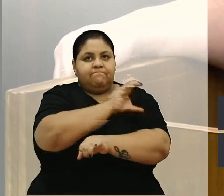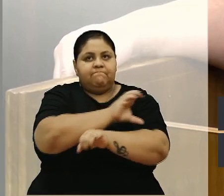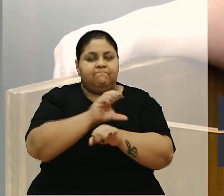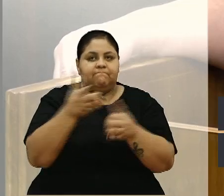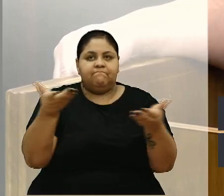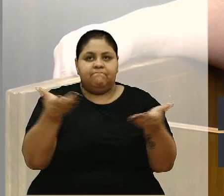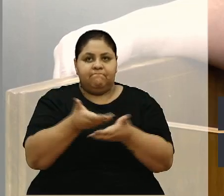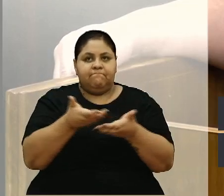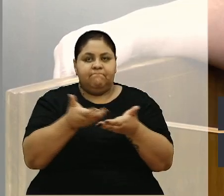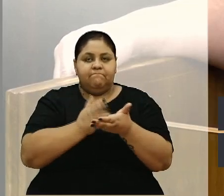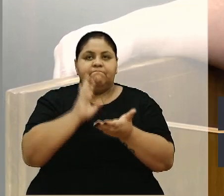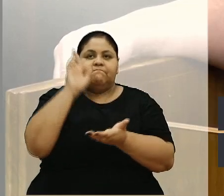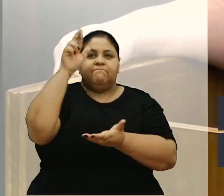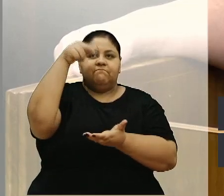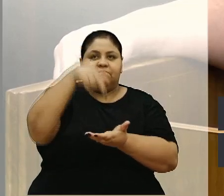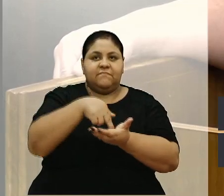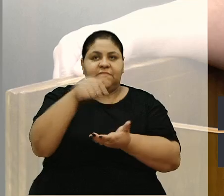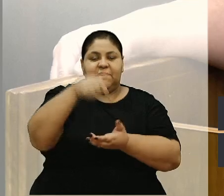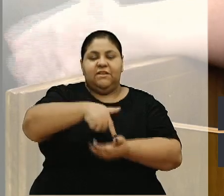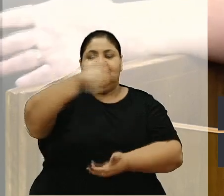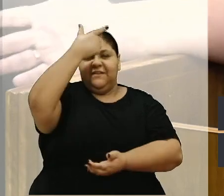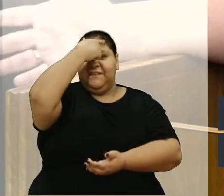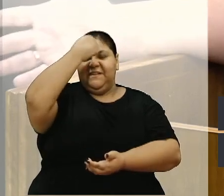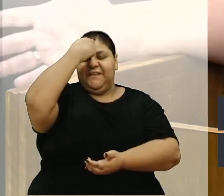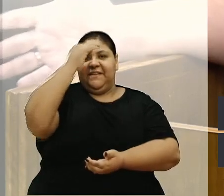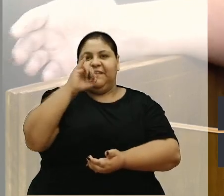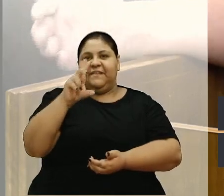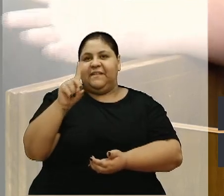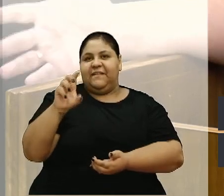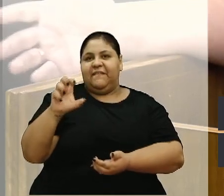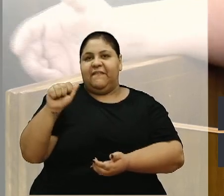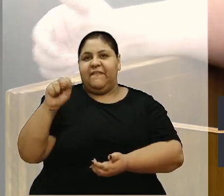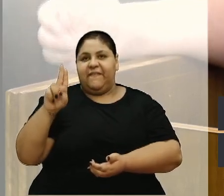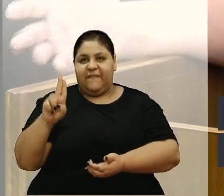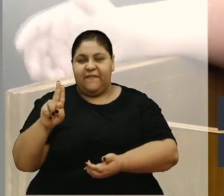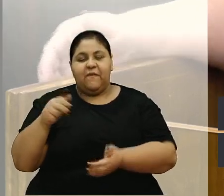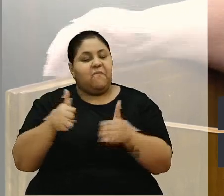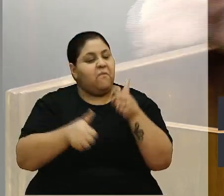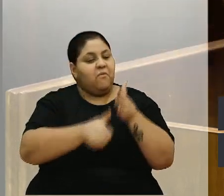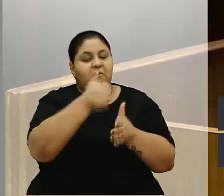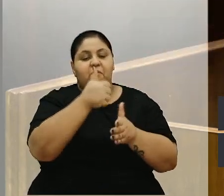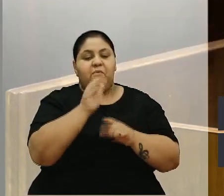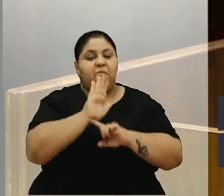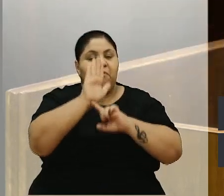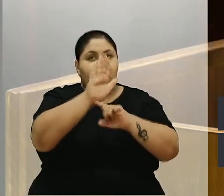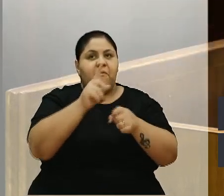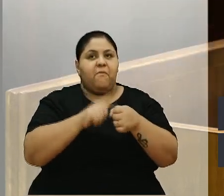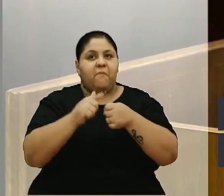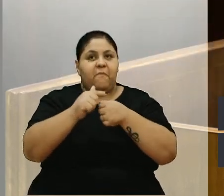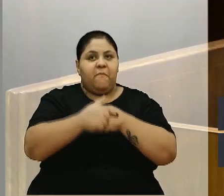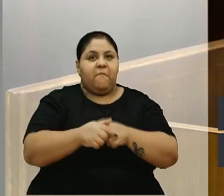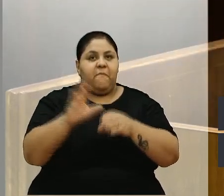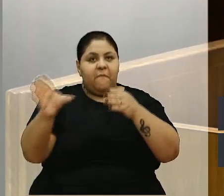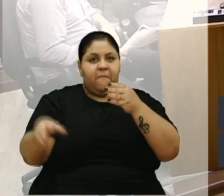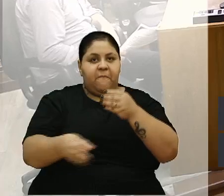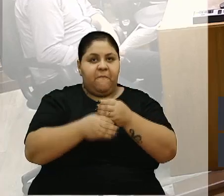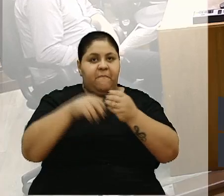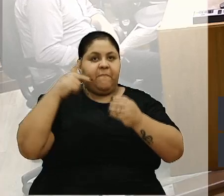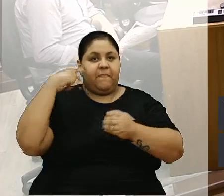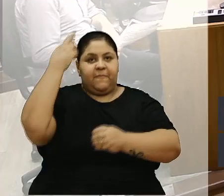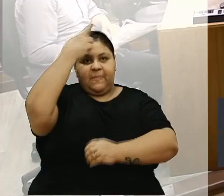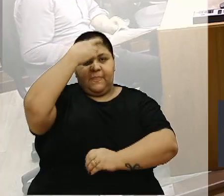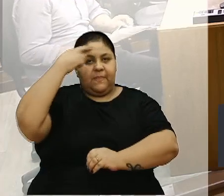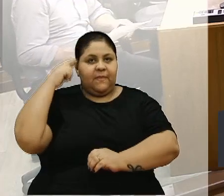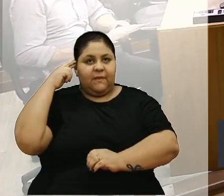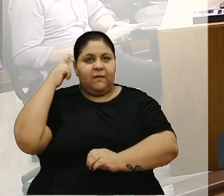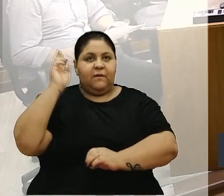ser uma realidade aqui na Faculdade Ideal. Quanto mais tiver, melhor ajuda a nossa cidade. Sua parte, vereador Rafael. Vereador,